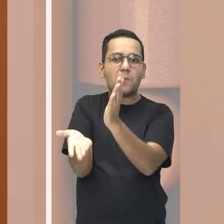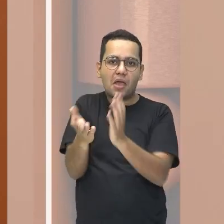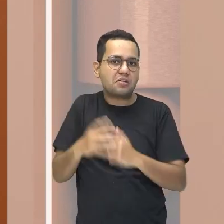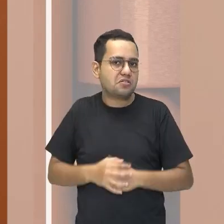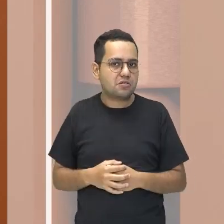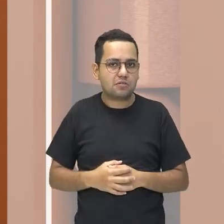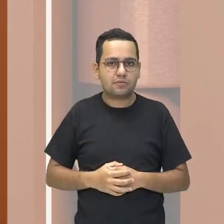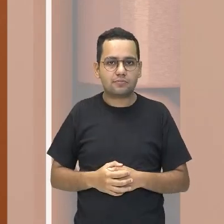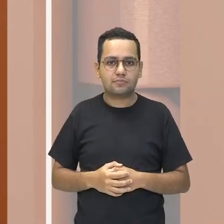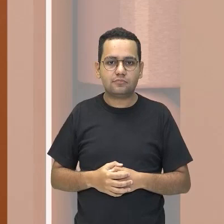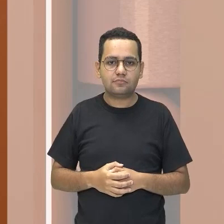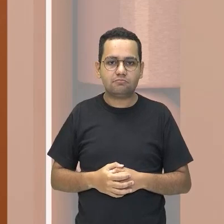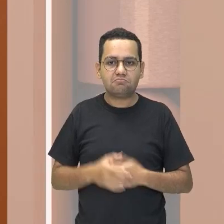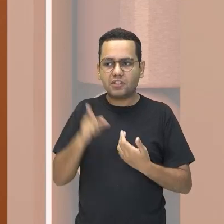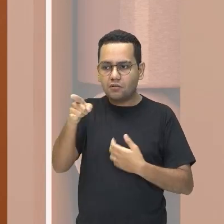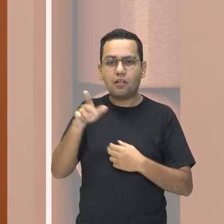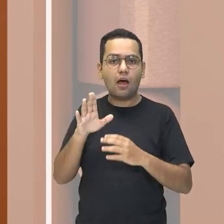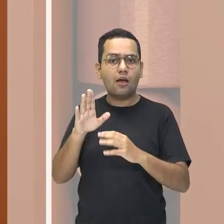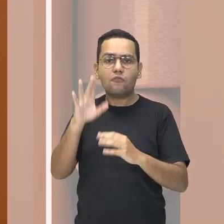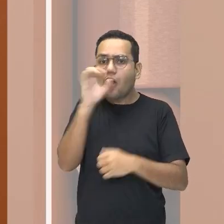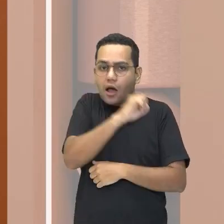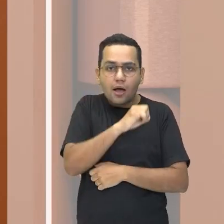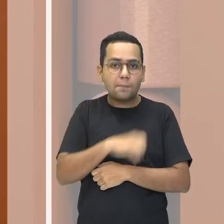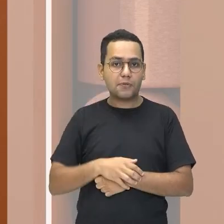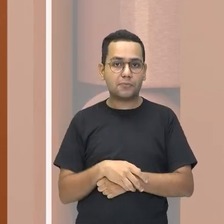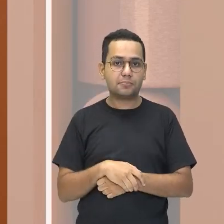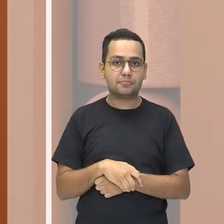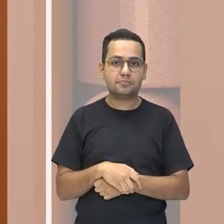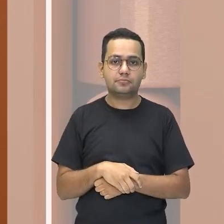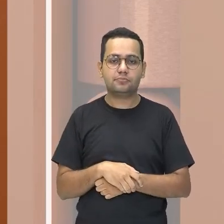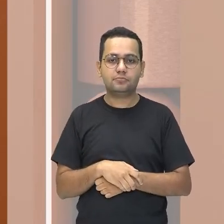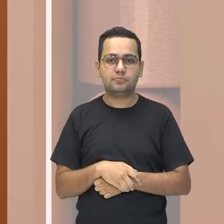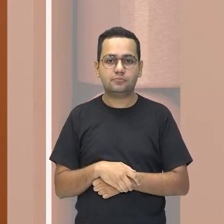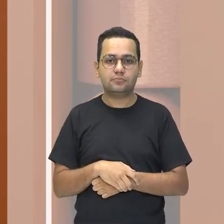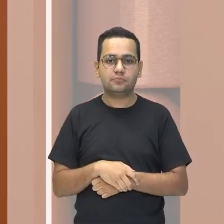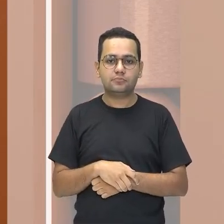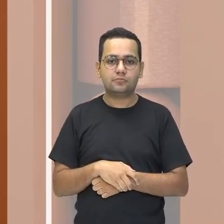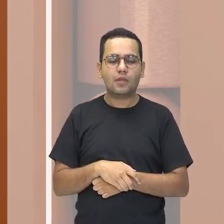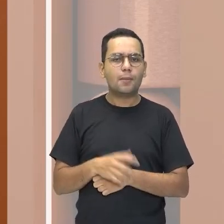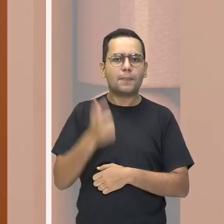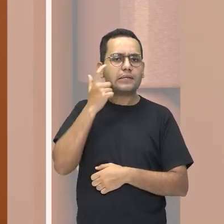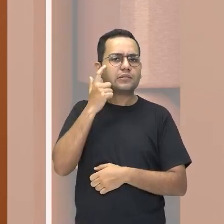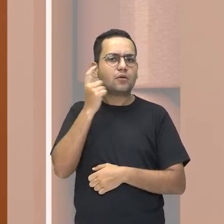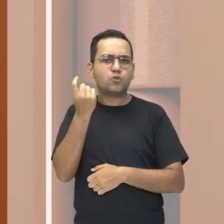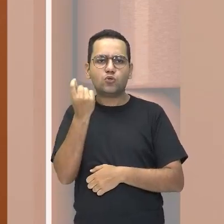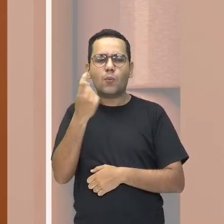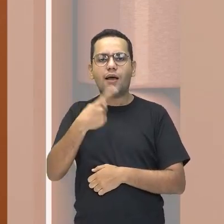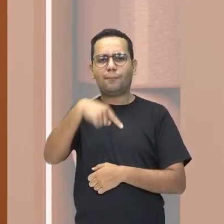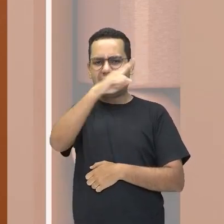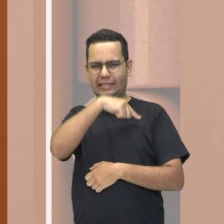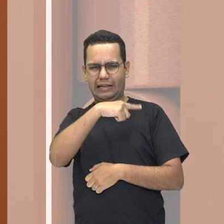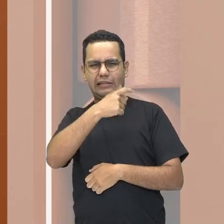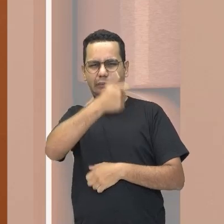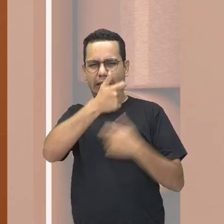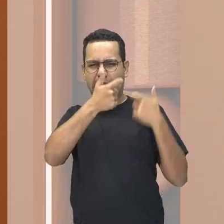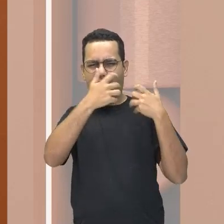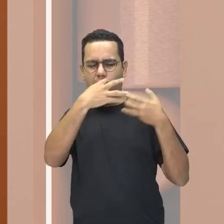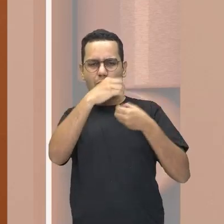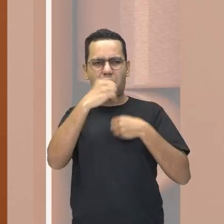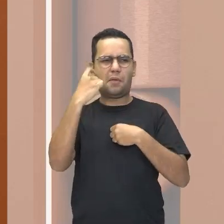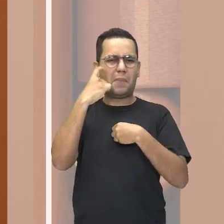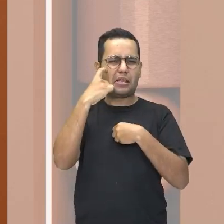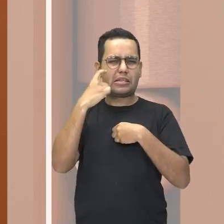a princípio. Foi uma derrota rápida dos franceses, que confiaram no antigo estilo de guerra e acabaram sendo